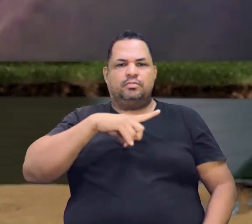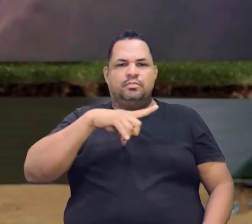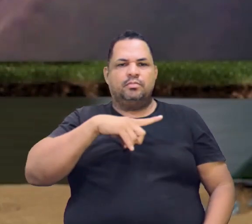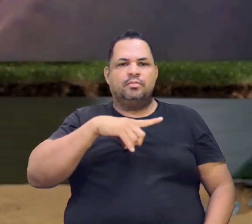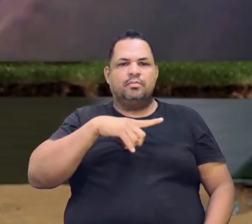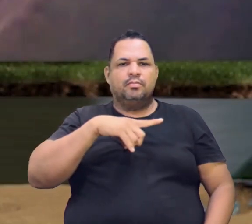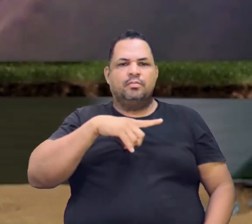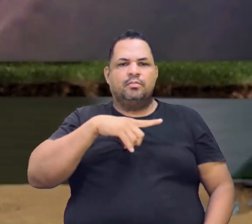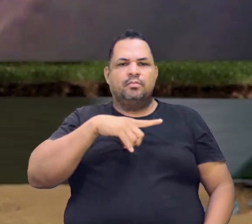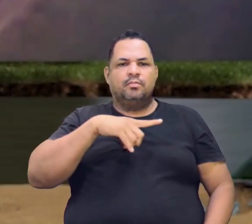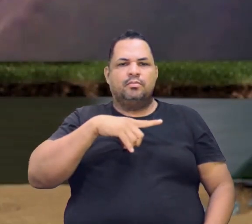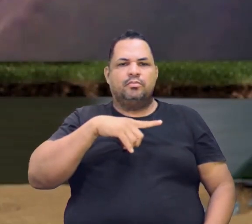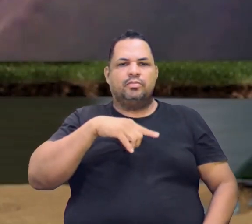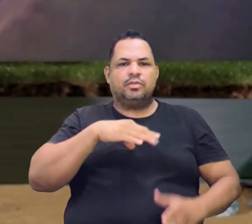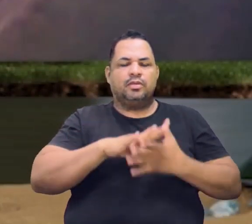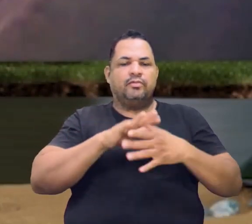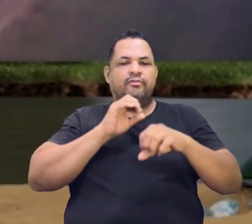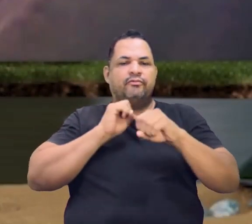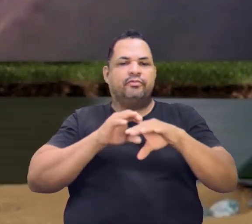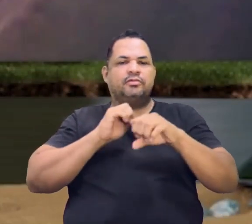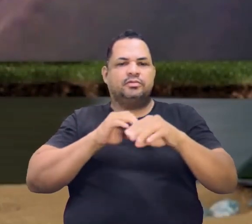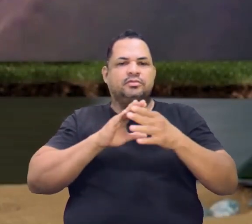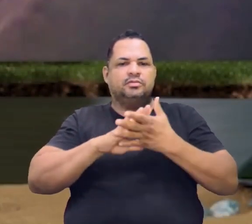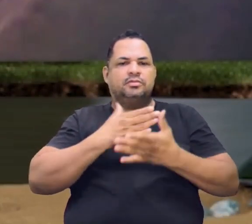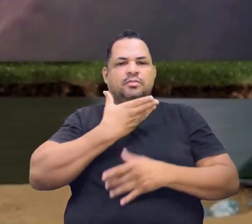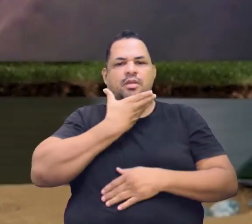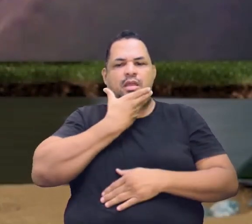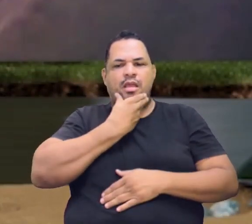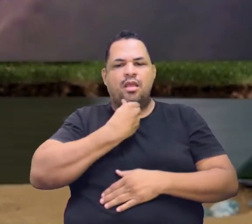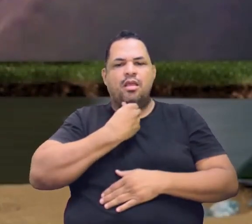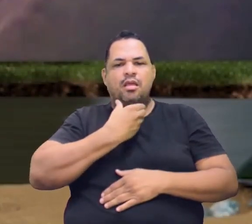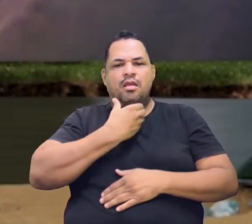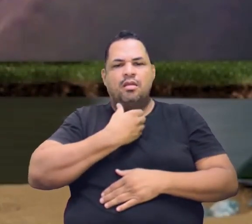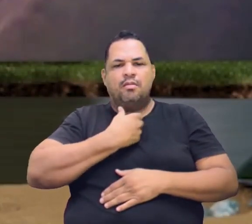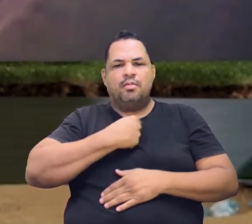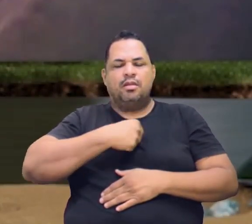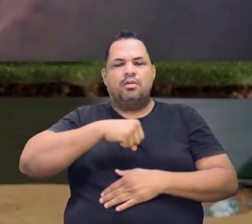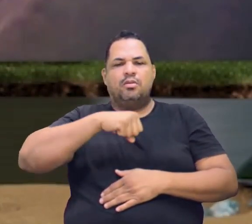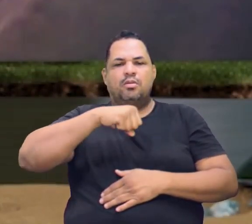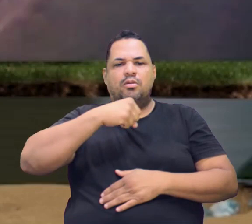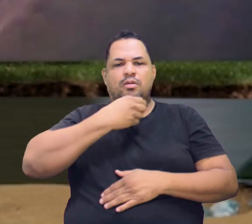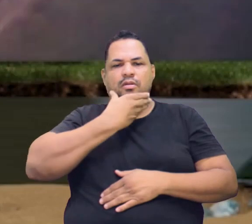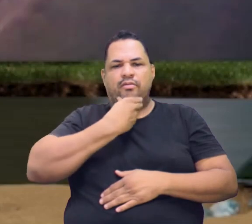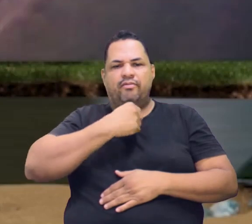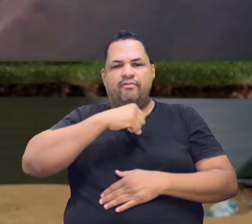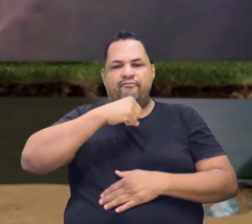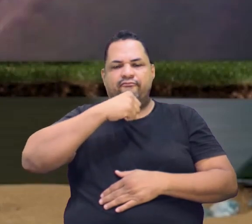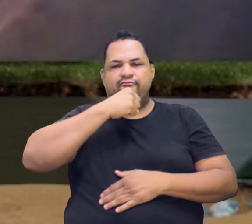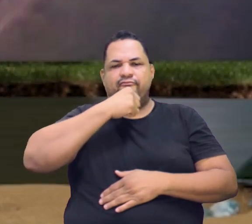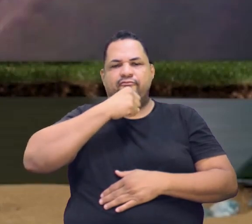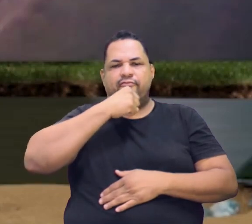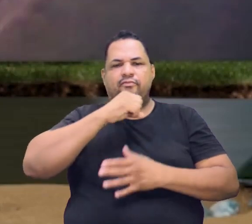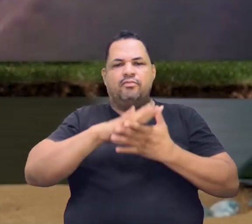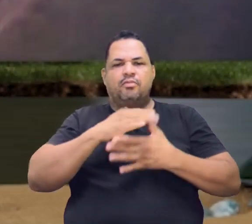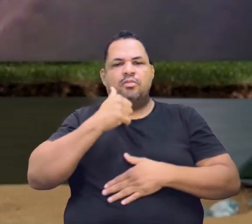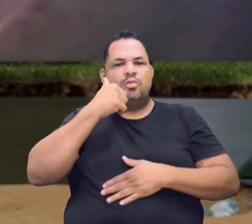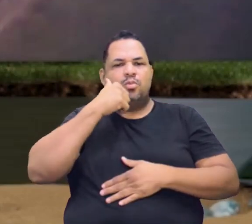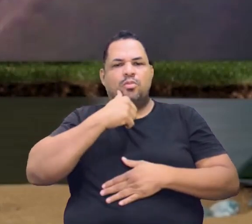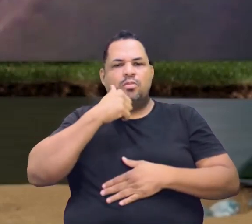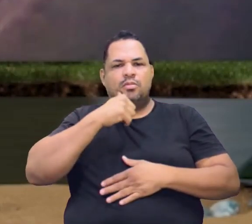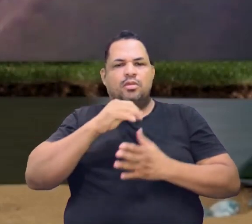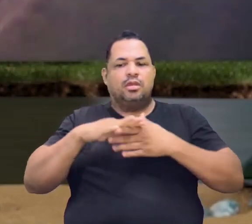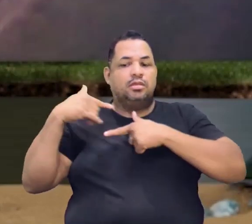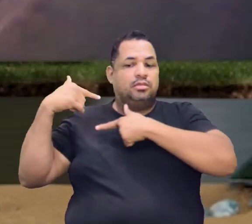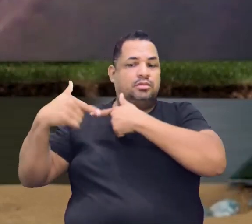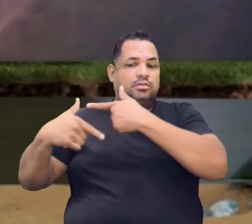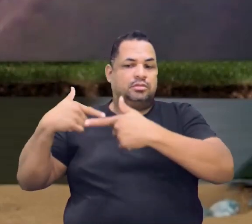ser criado pelos avós maternos. Vejam vocês, Rondon era descendente de